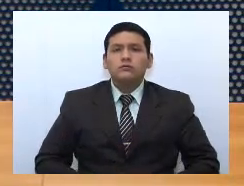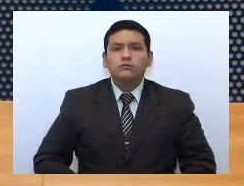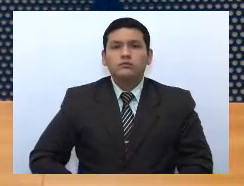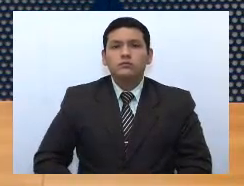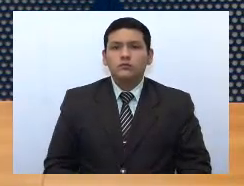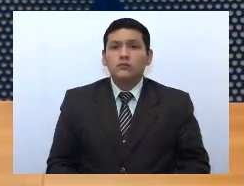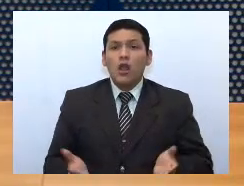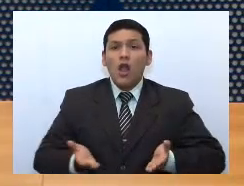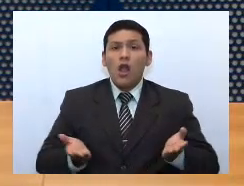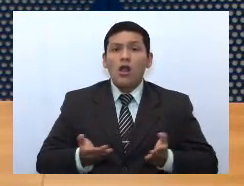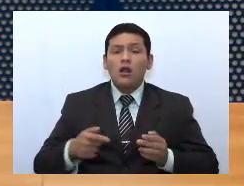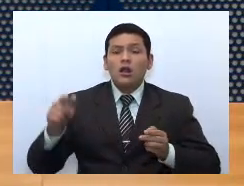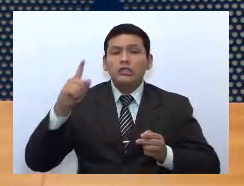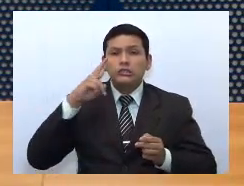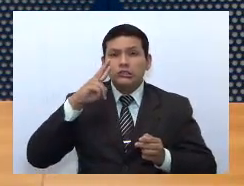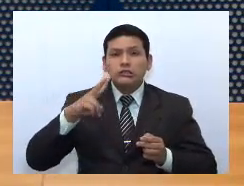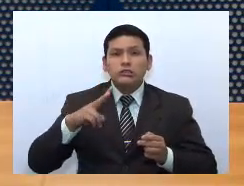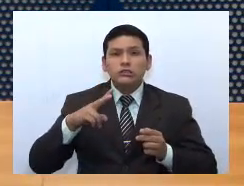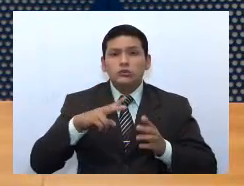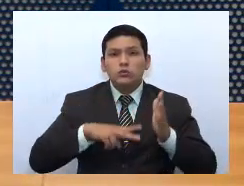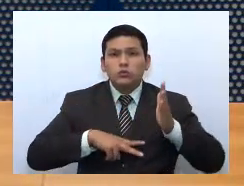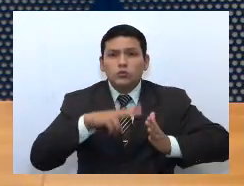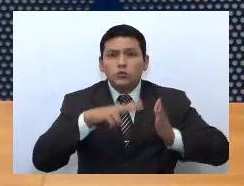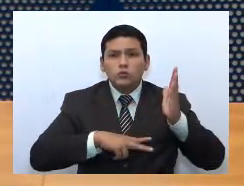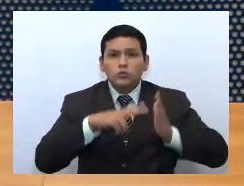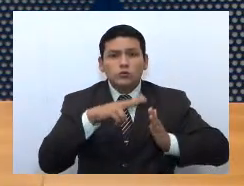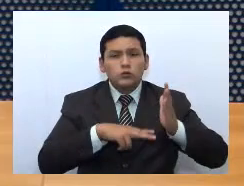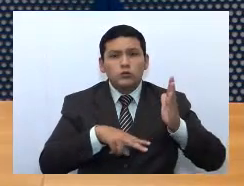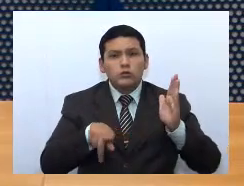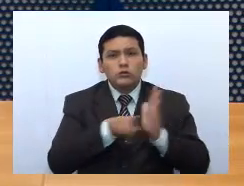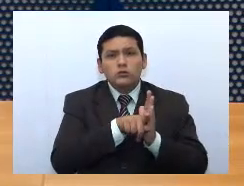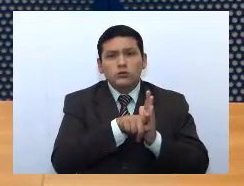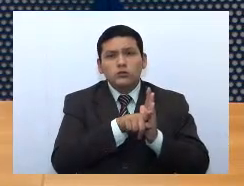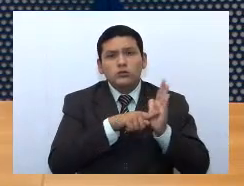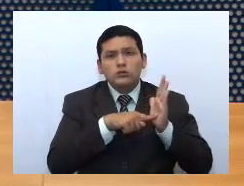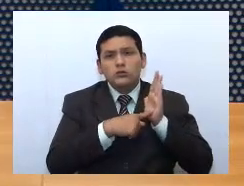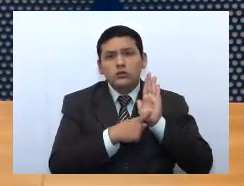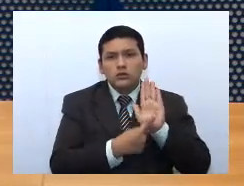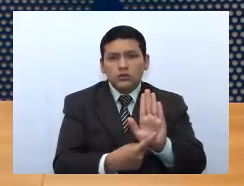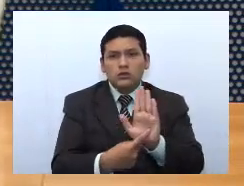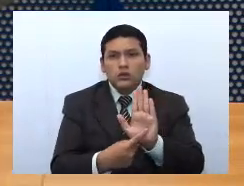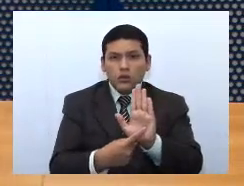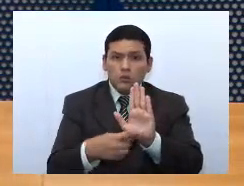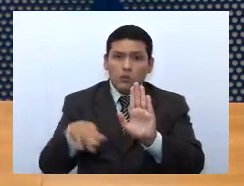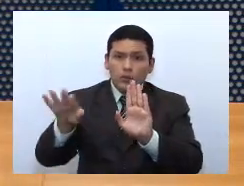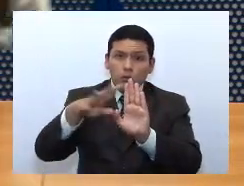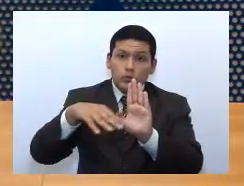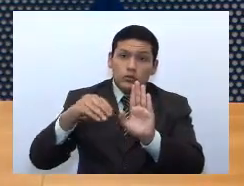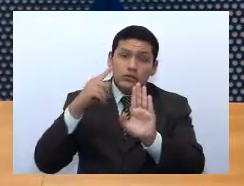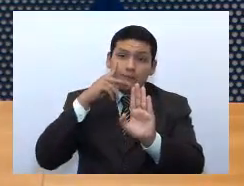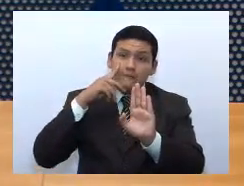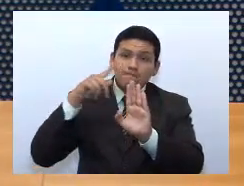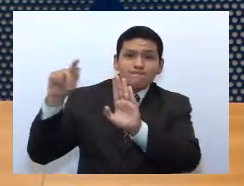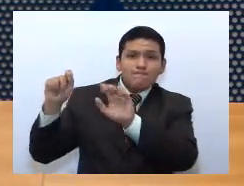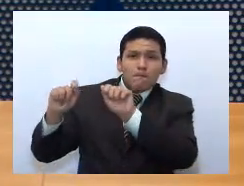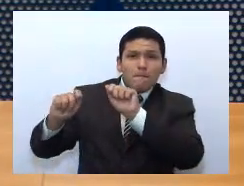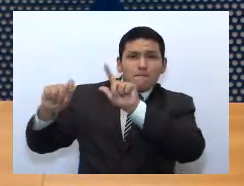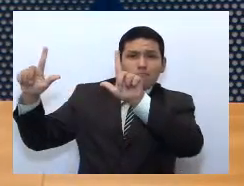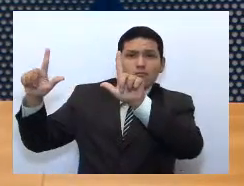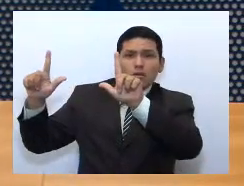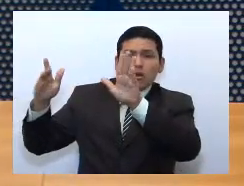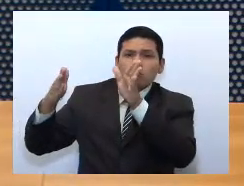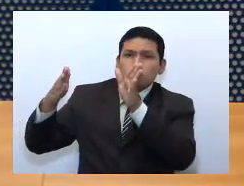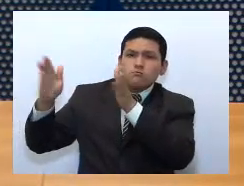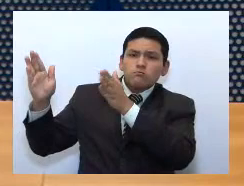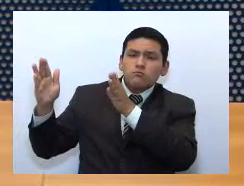E dessa forma é o que temos a sugerir para vocês e mostrar logo à frente, na tela, o nosso